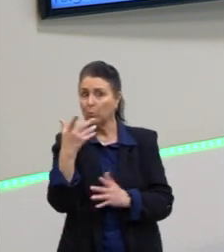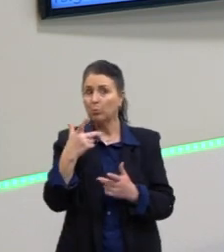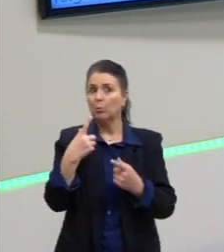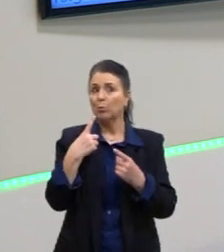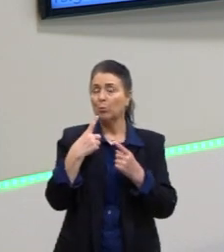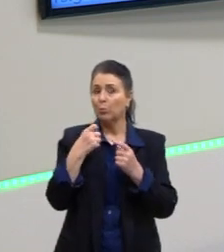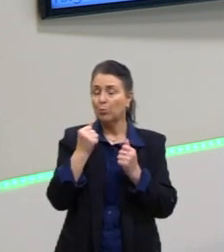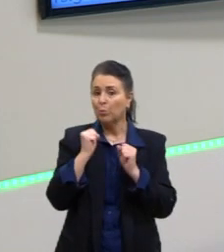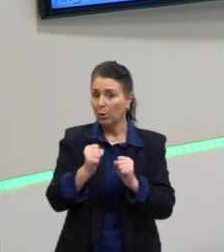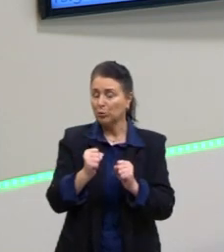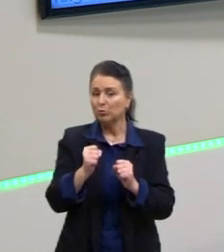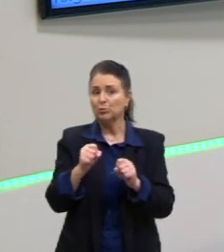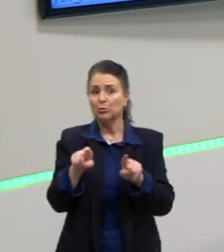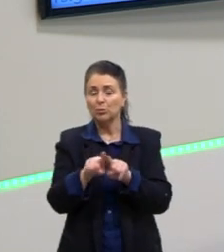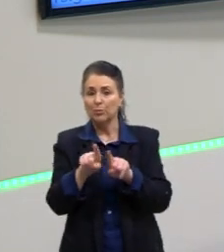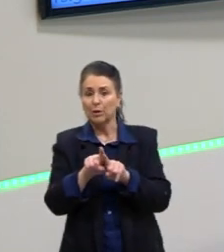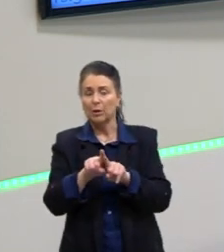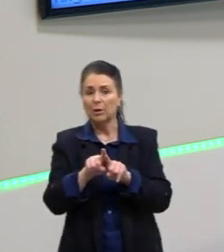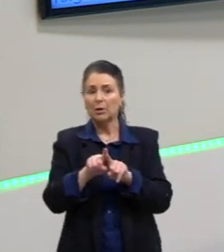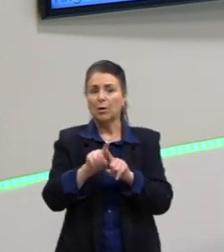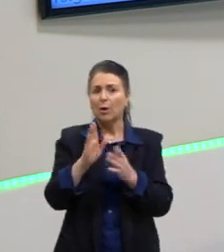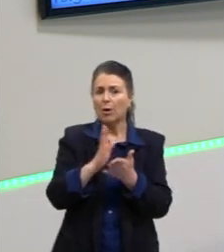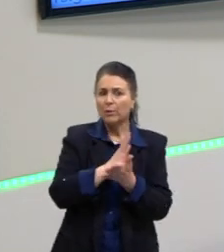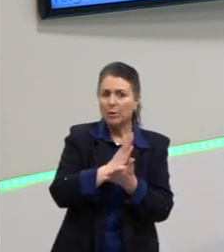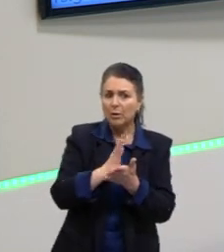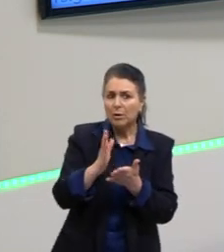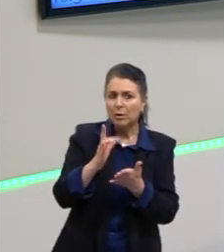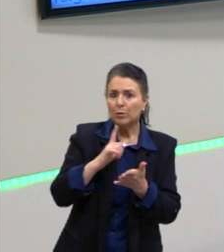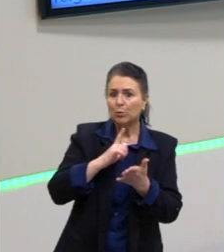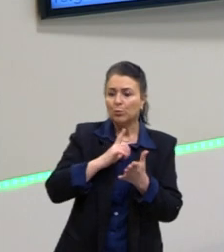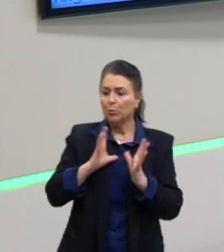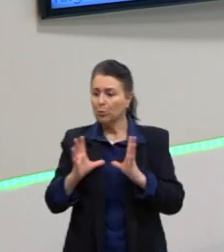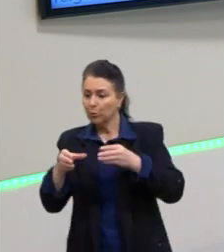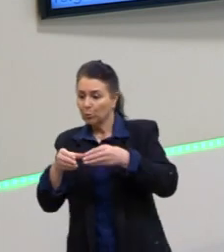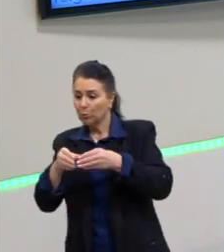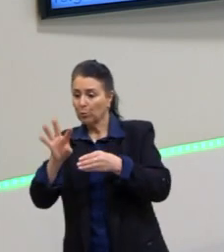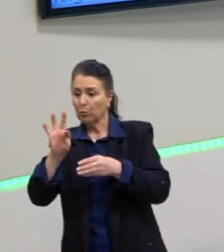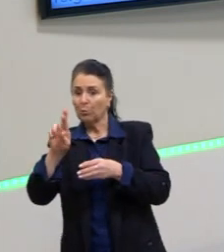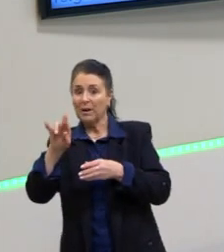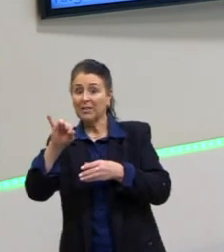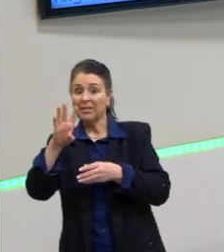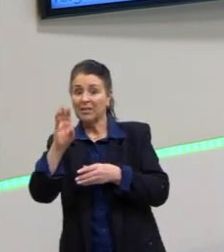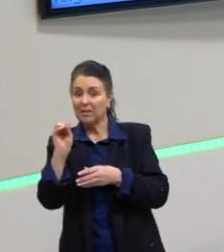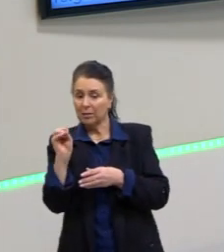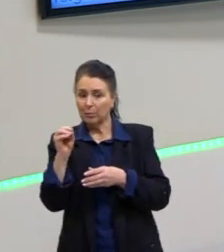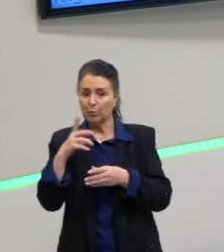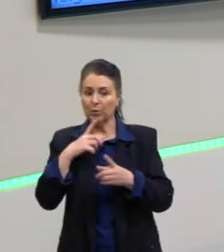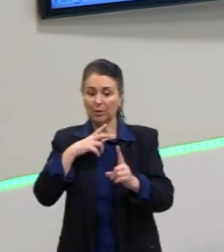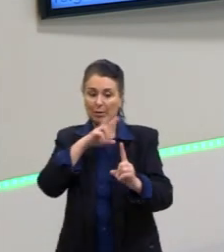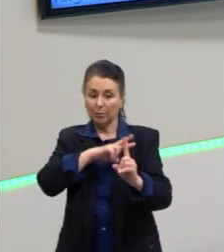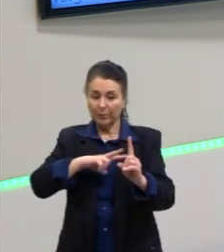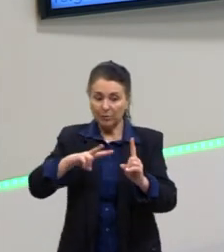significar alguém que pertence alguma Tribo Da mesma com as mesmas com as mesmas perspectivas né então